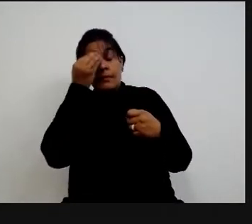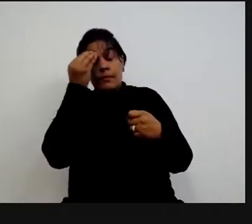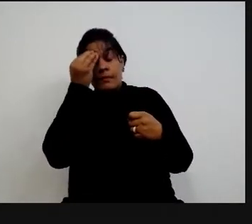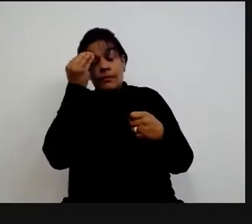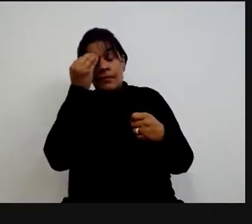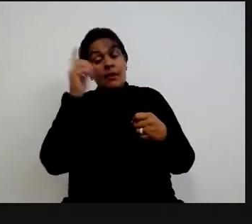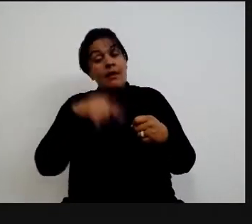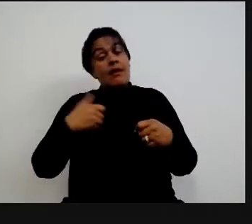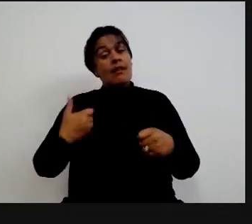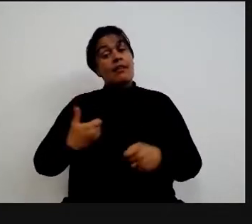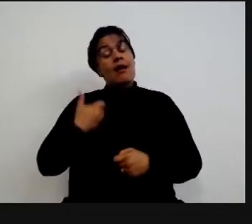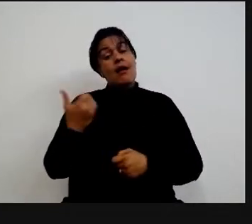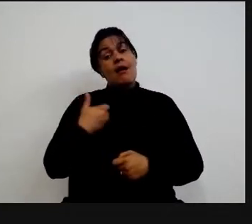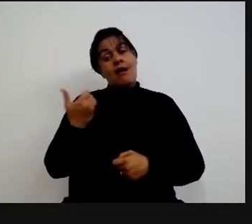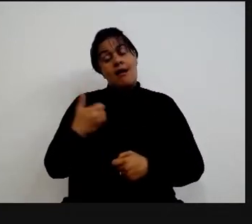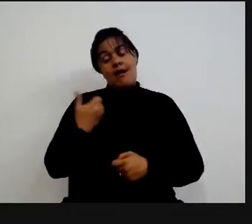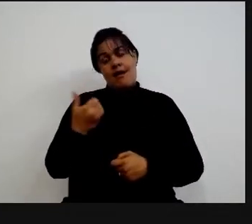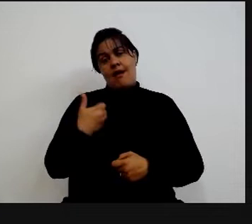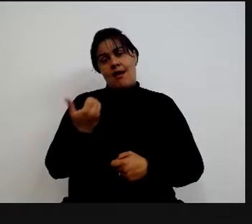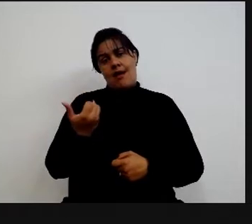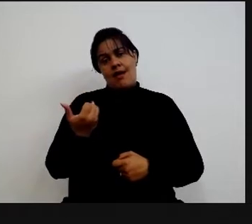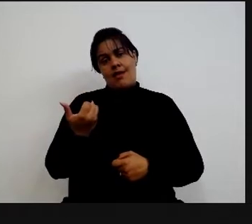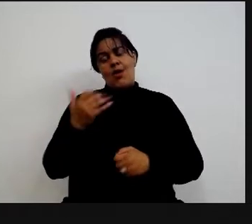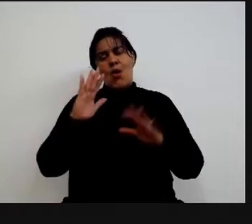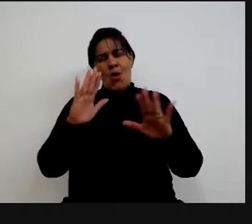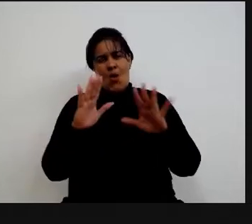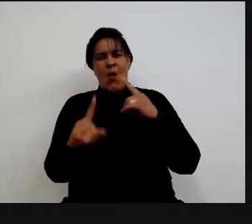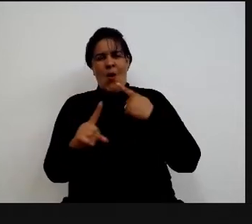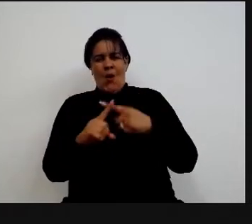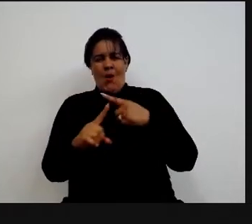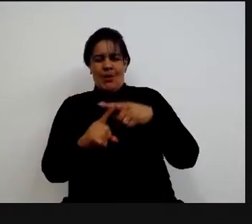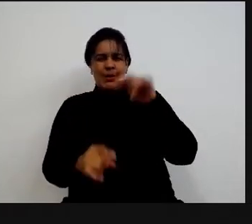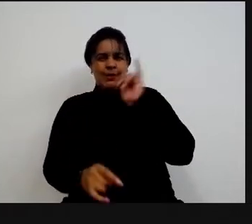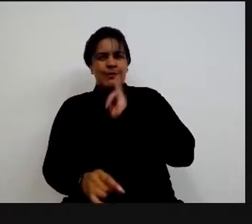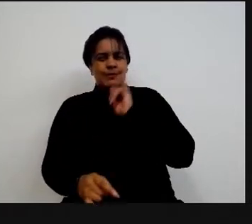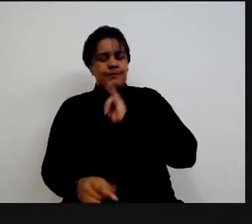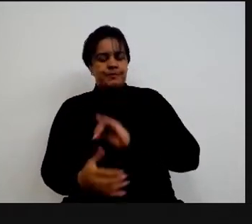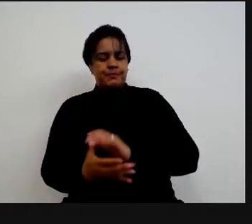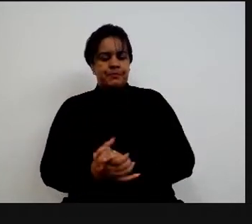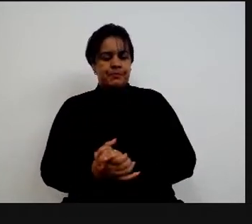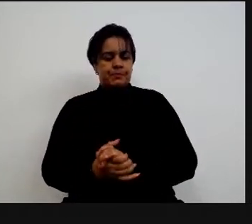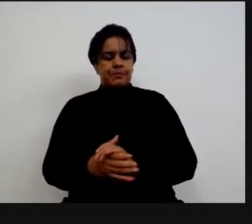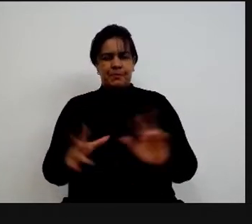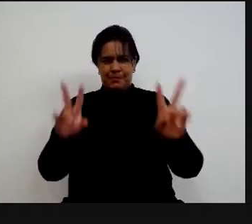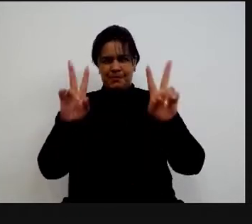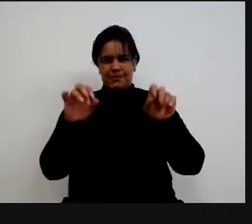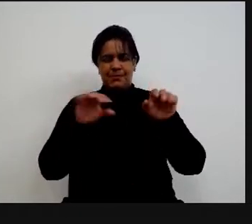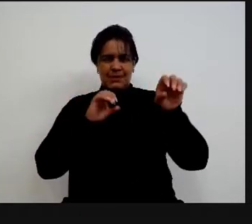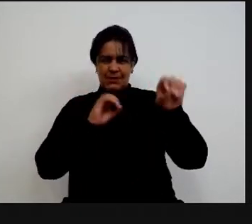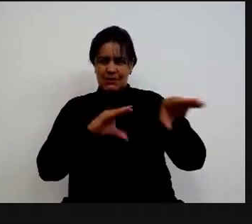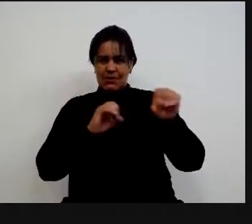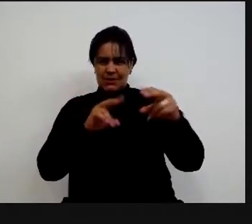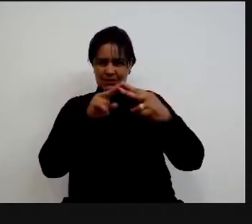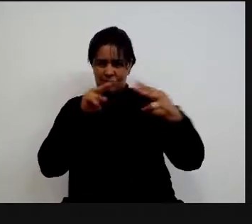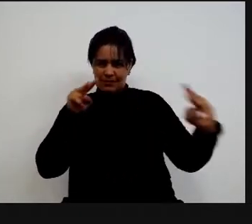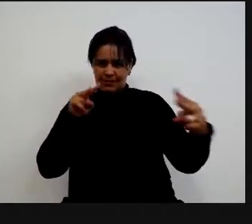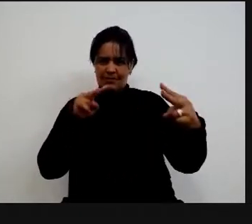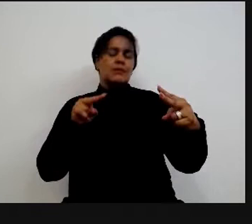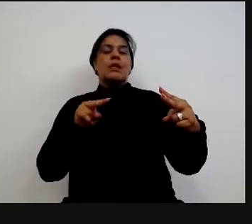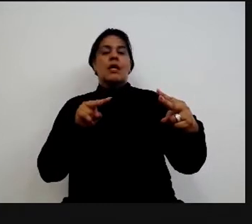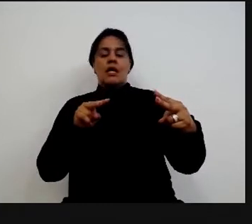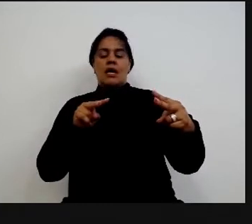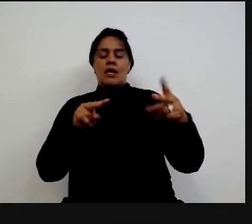as faixas etárias, né? Porque quando a gente está falando de educação digital, de EAD, você